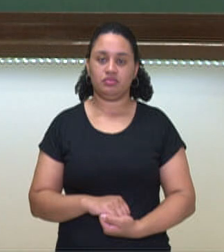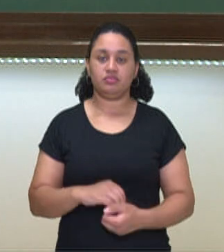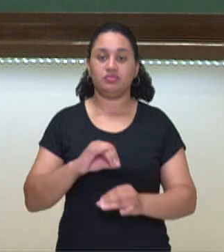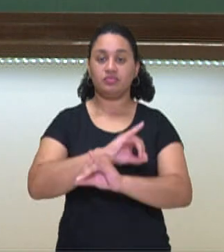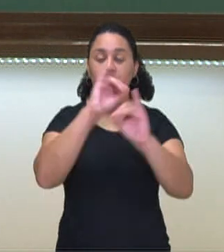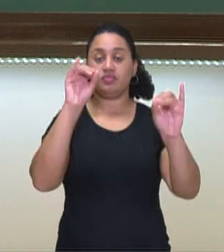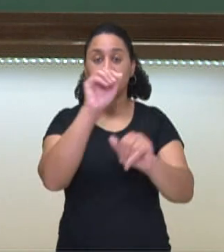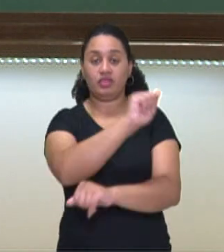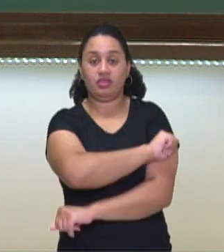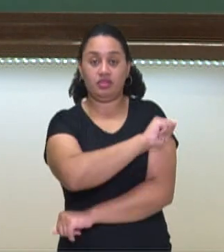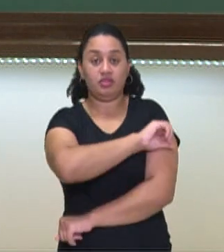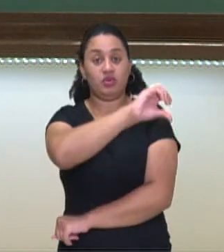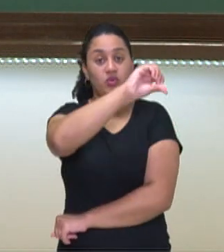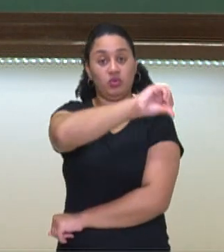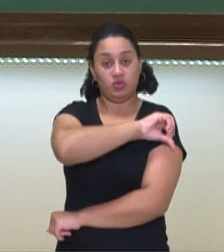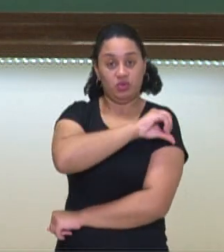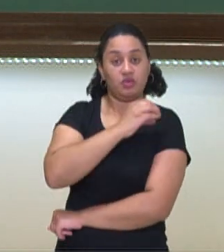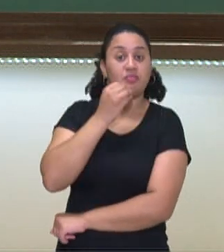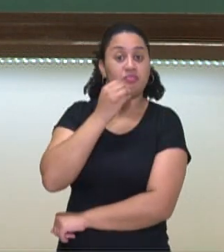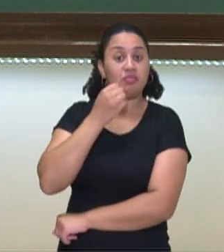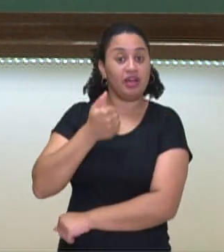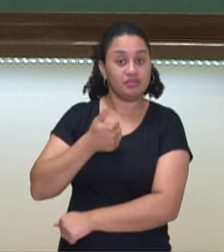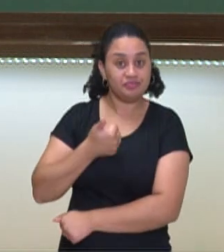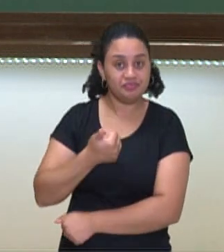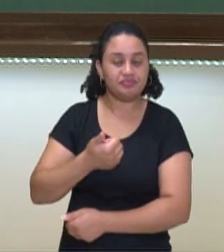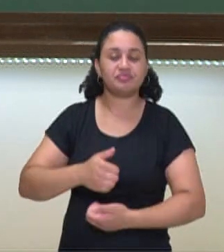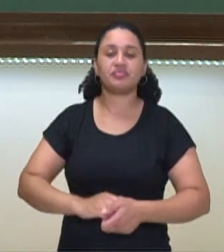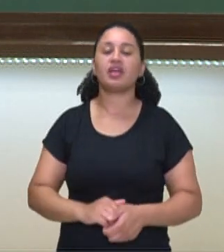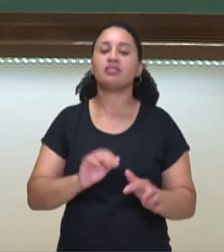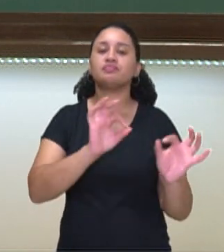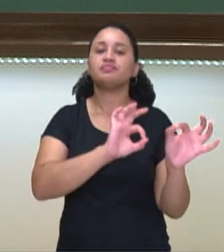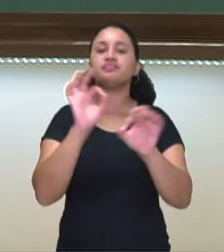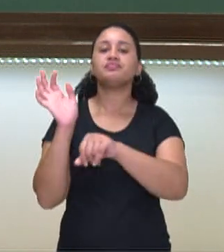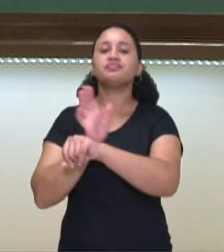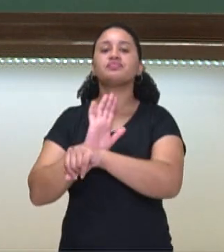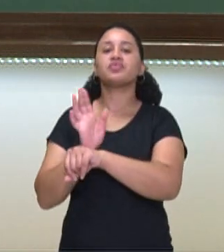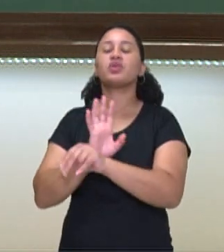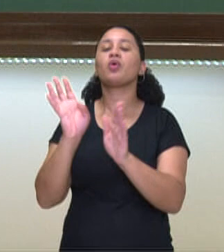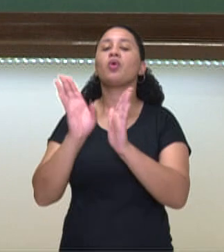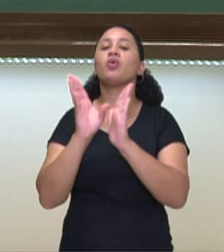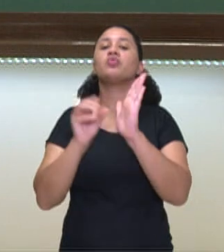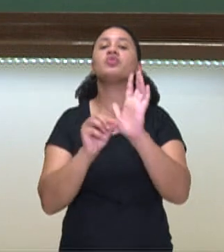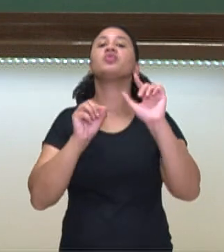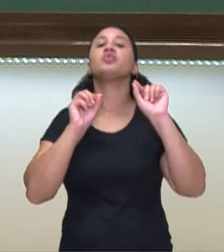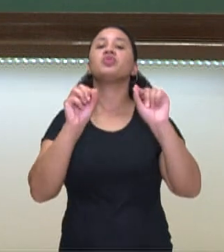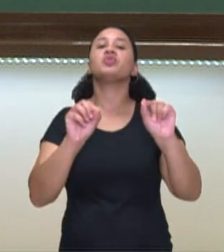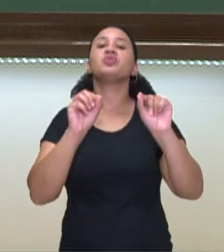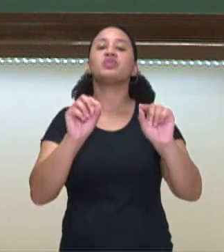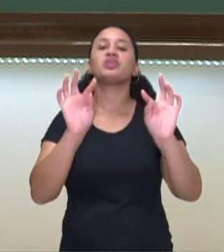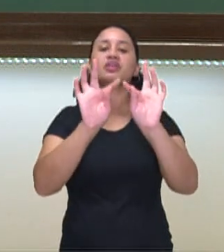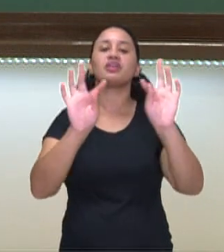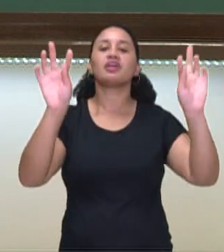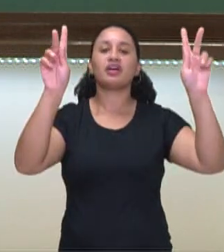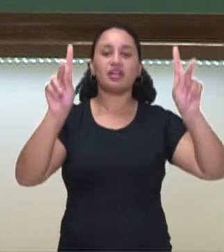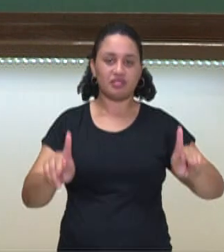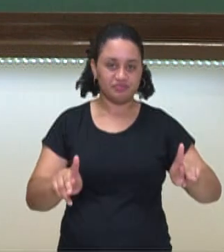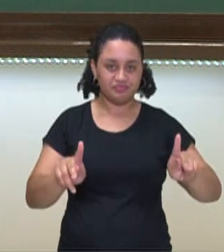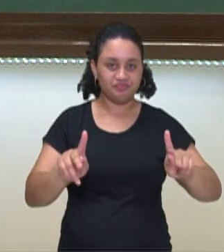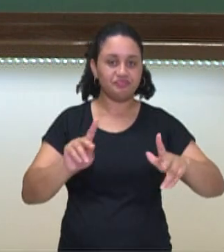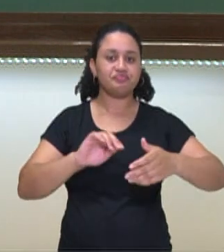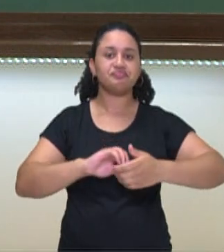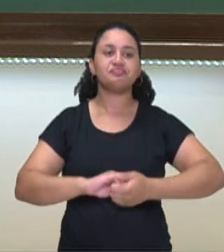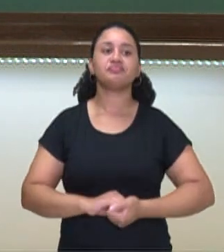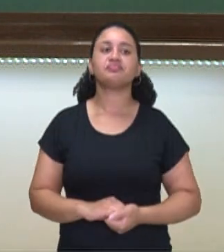Olá, estudantes do nono ano, tudo bem com vocês? Neste vídeo nós vamos falar um pouquinho sobre a tabela periódica dos